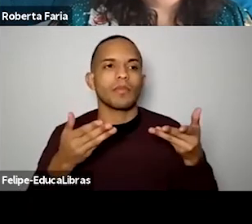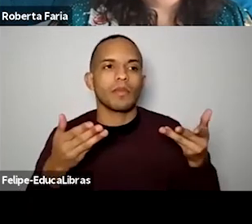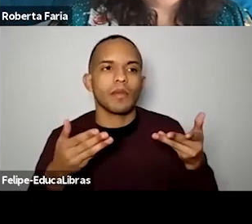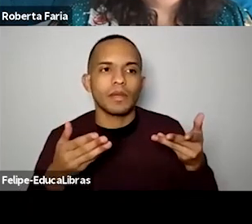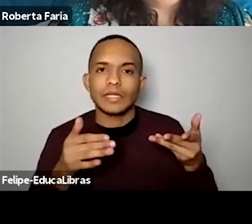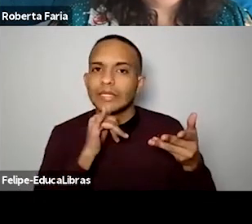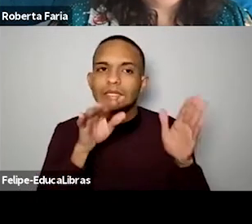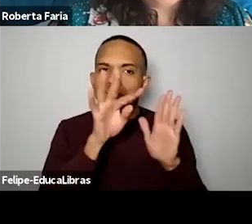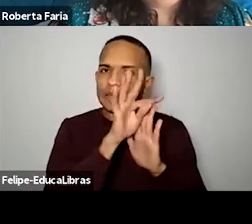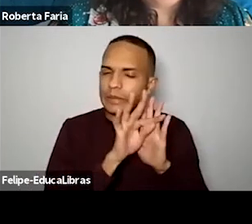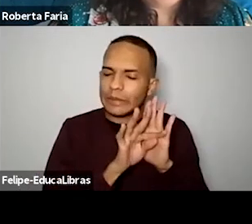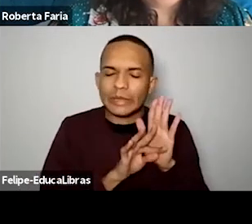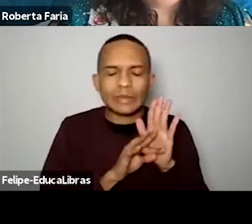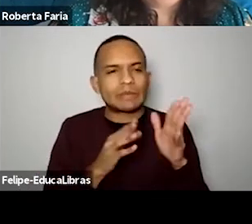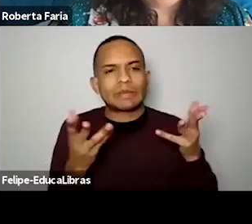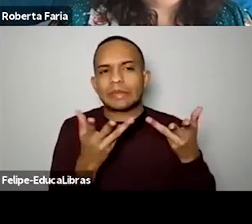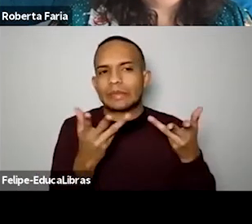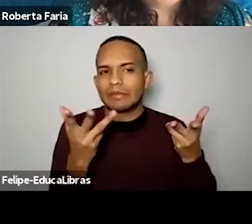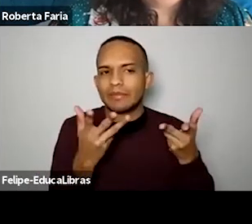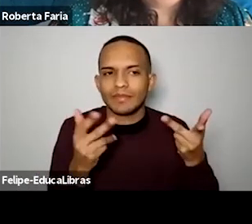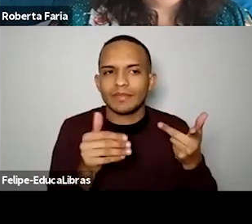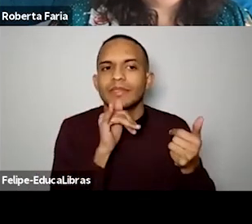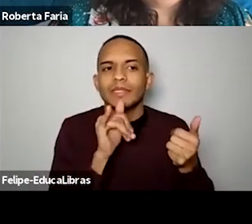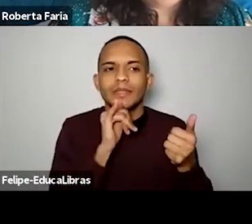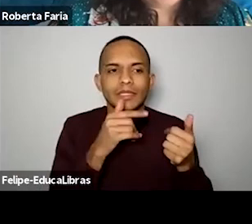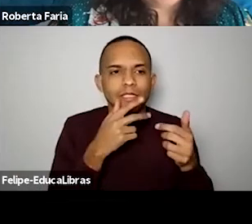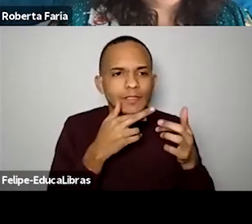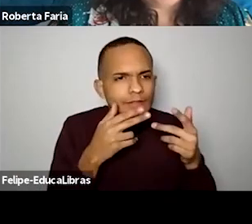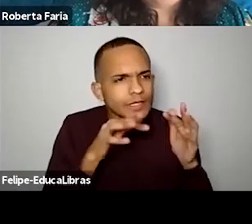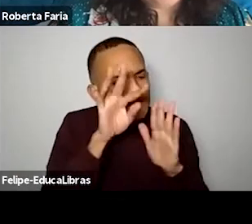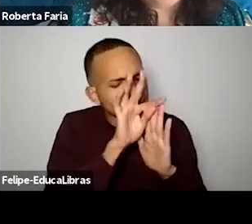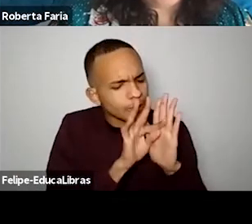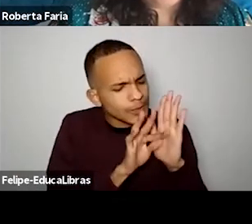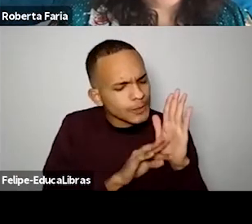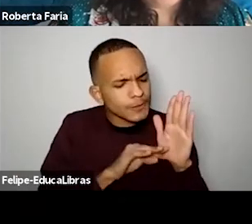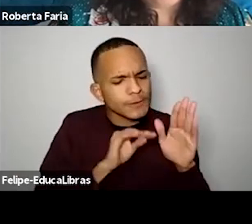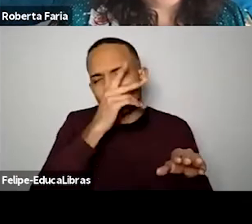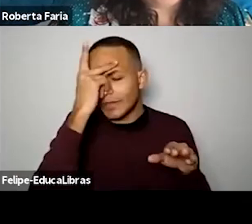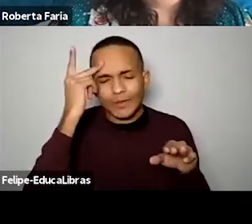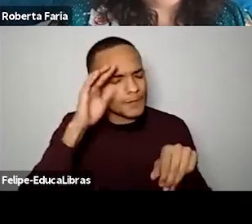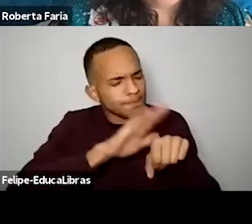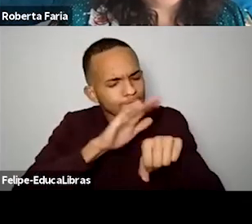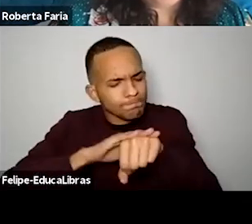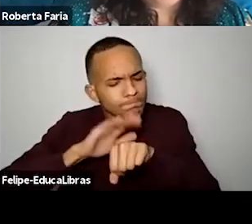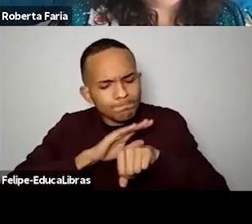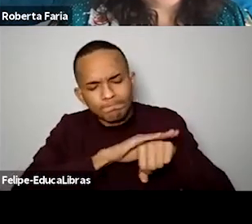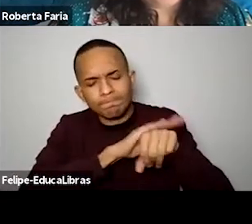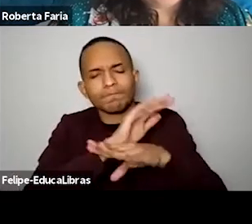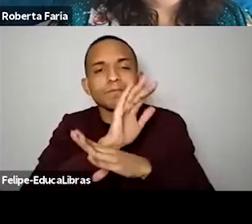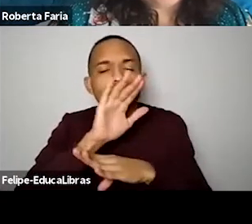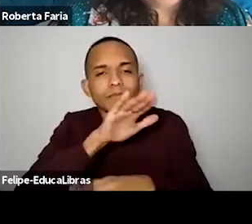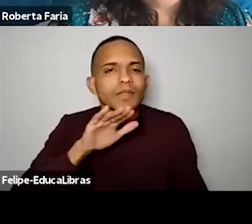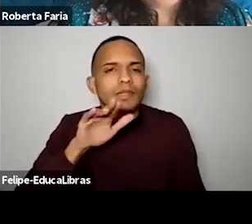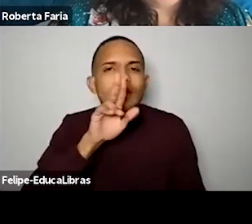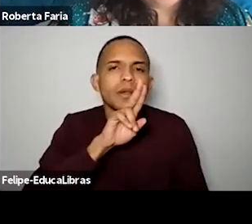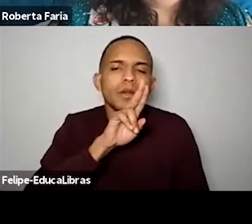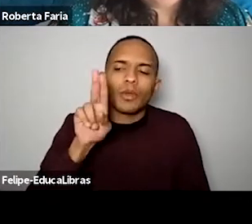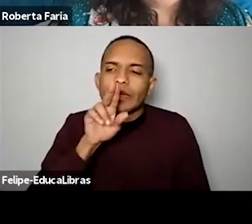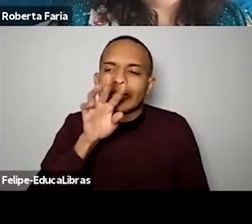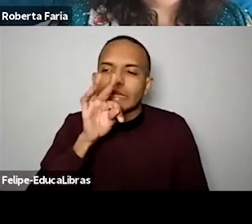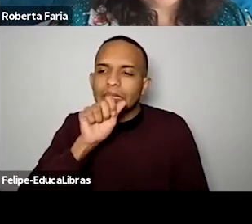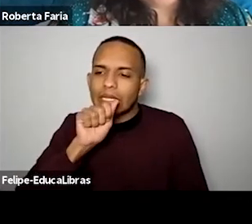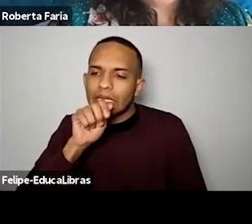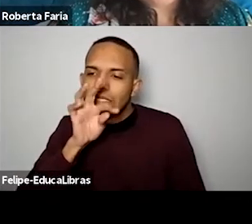esse texto super inspirador que foi construído a muitas mãos e finalizado por uma participante do membro chamada Tatiana